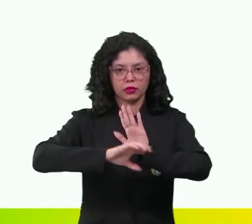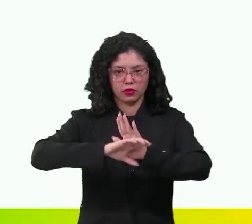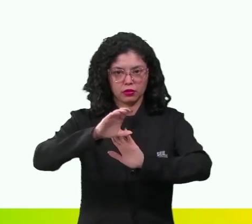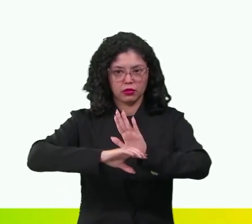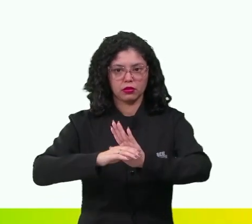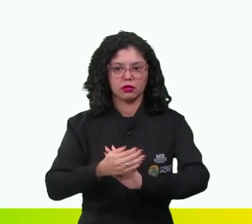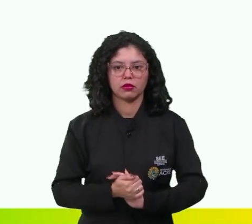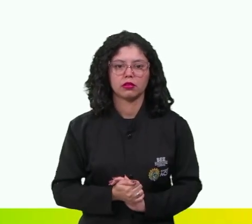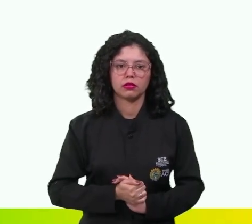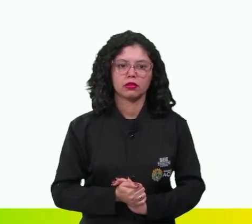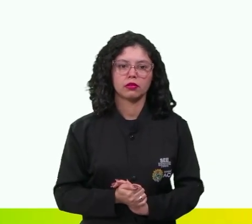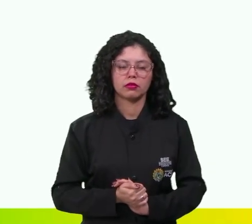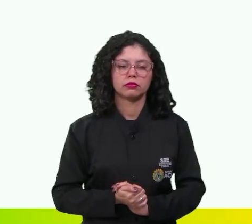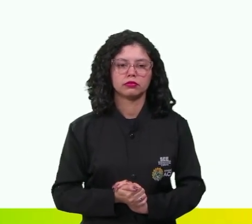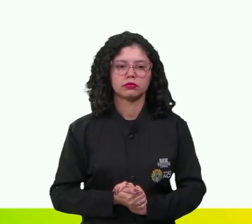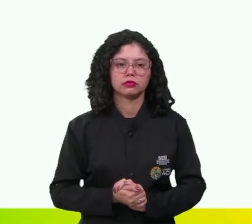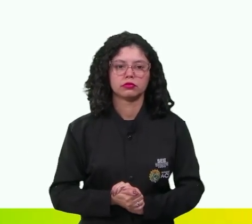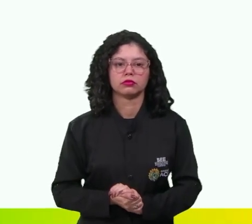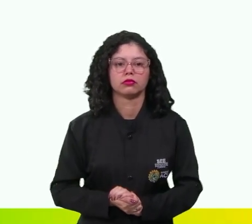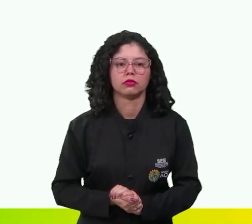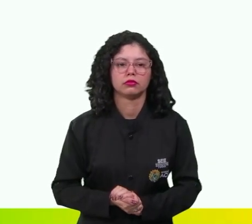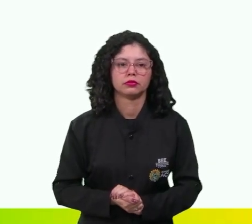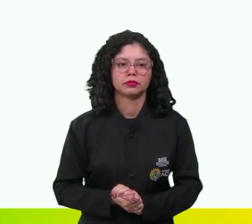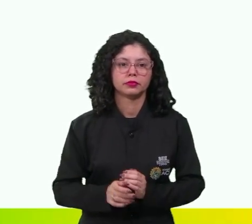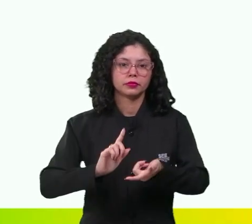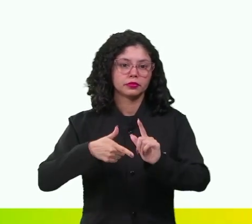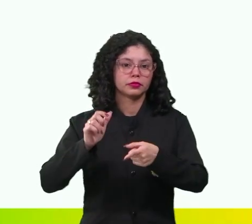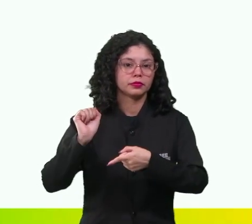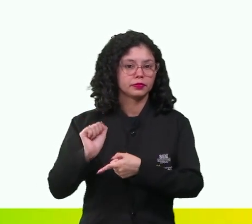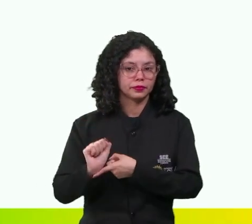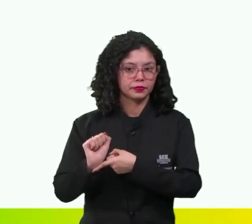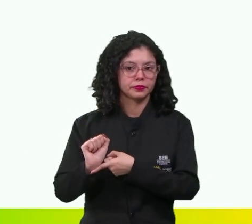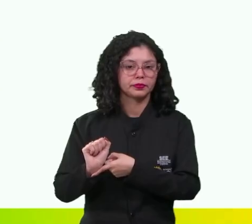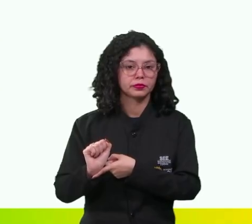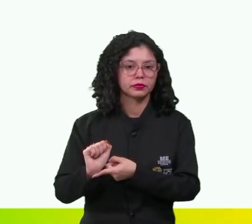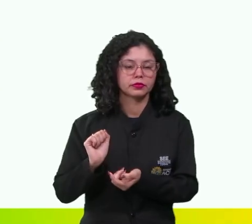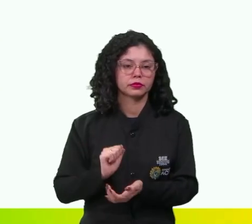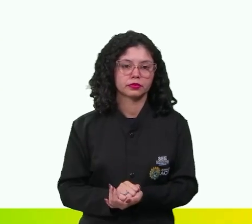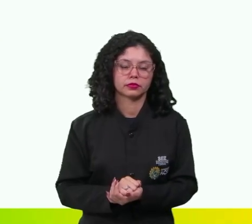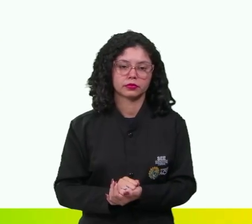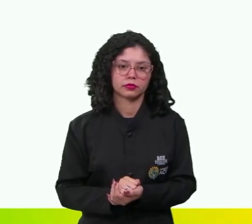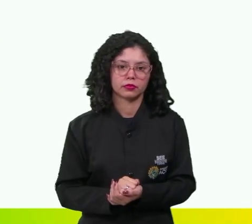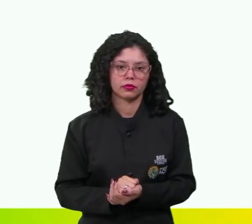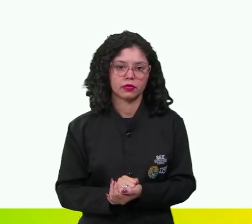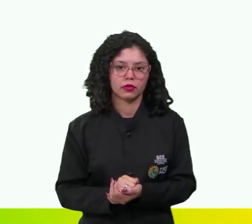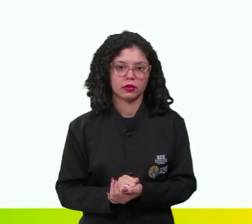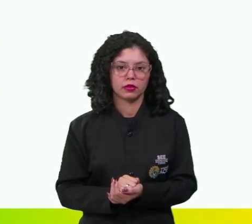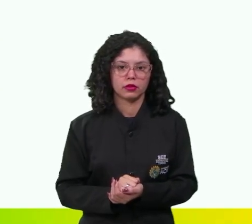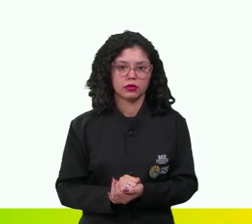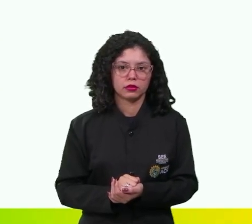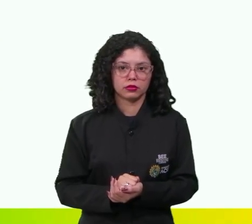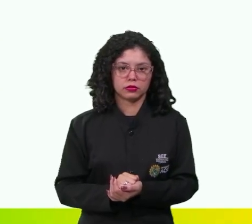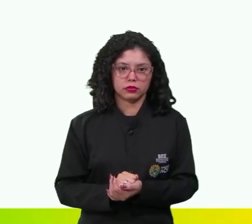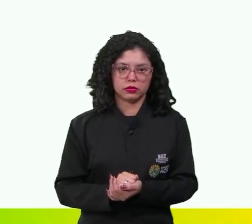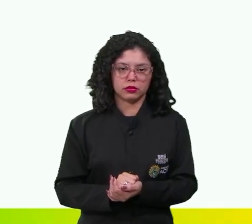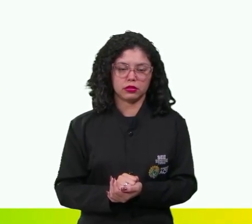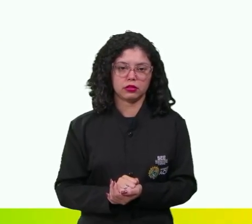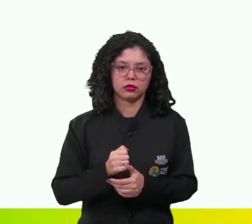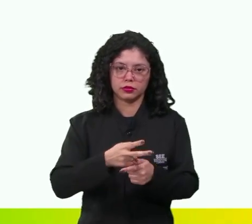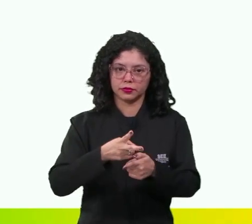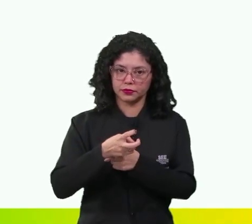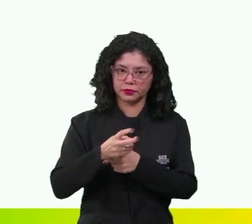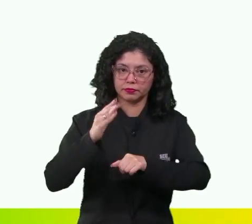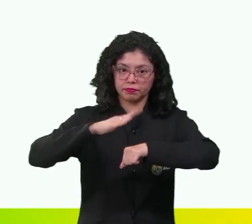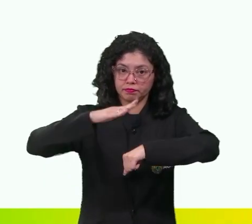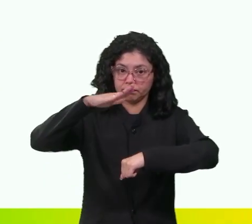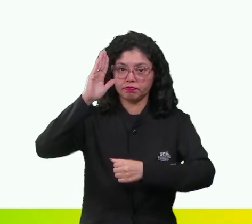precisa esse conceito? Então, na letra A, nós temos aí a seguinte afirmação: a